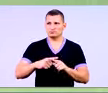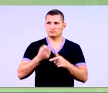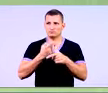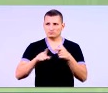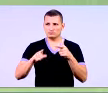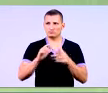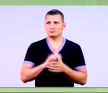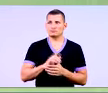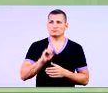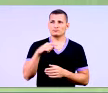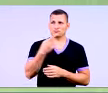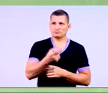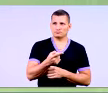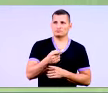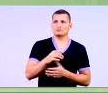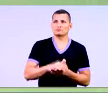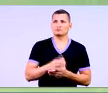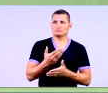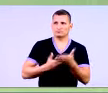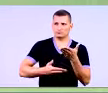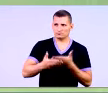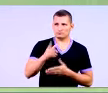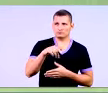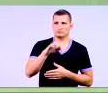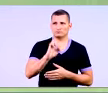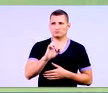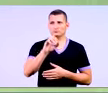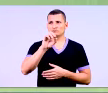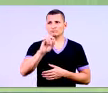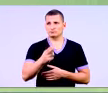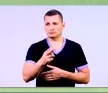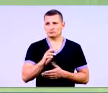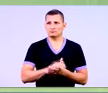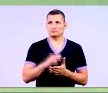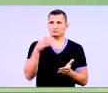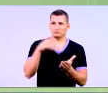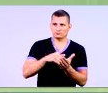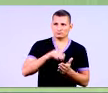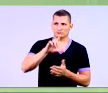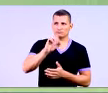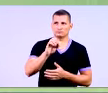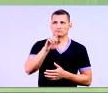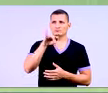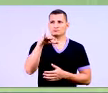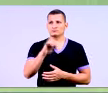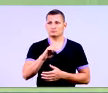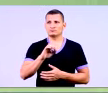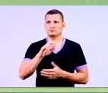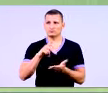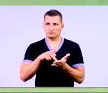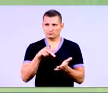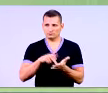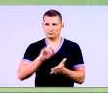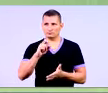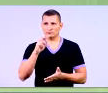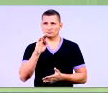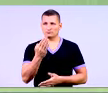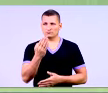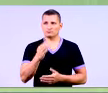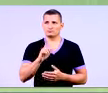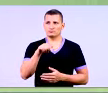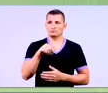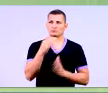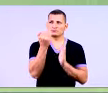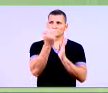depois os relacionais que é o golo é e por último os lógicos que é verdadeiro ou falso então essa é a